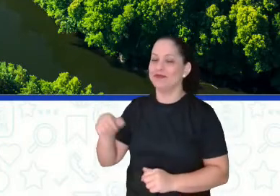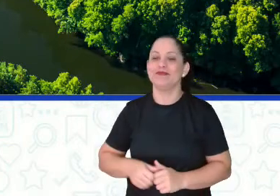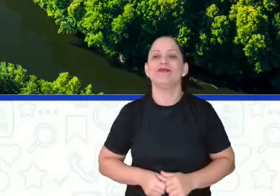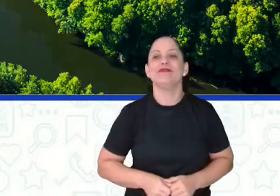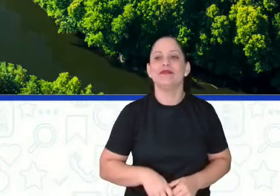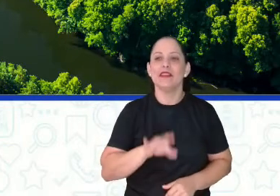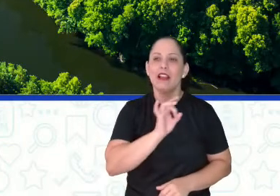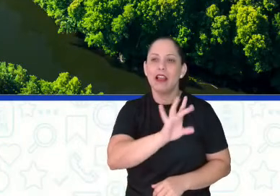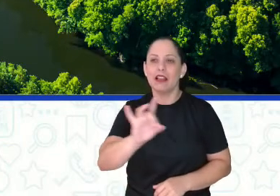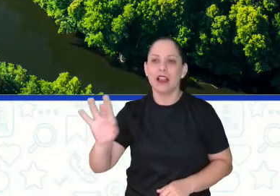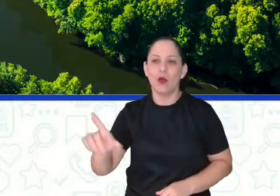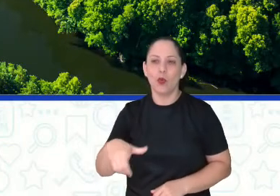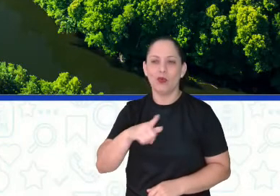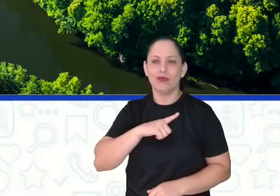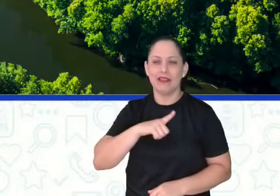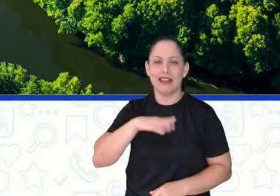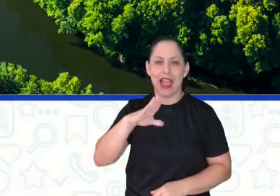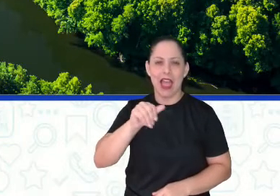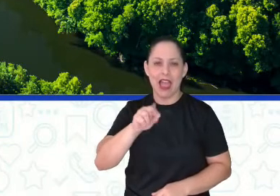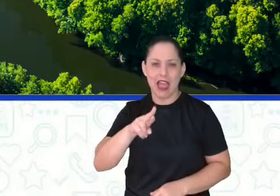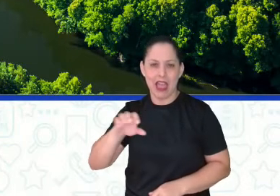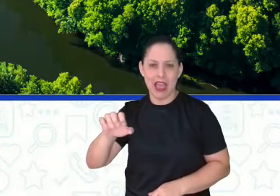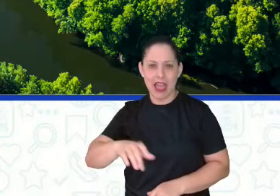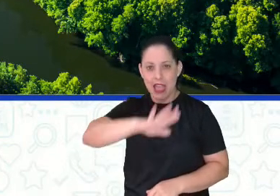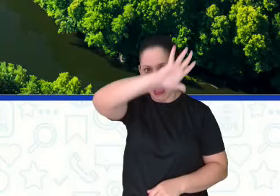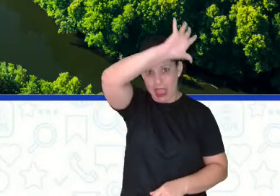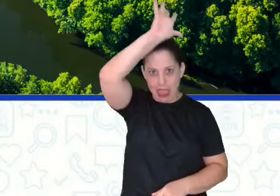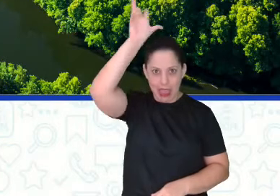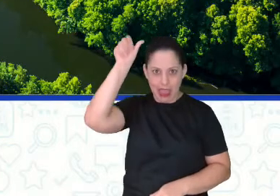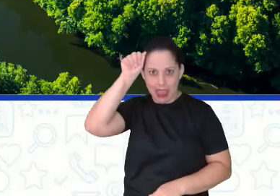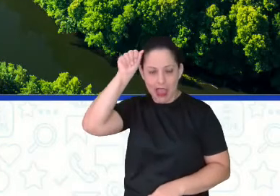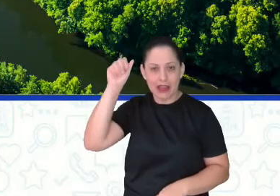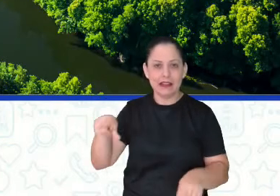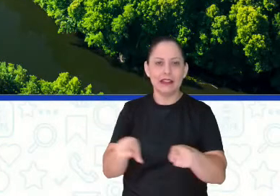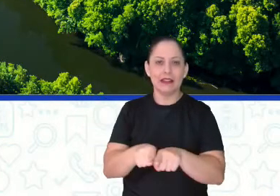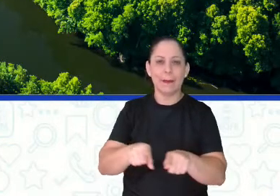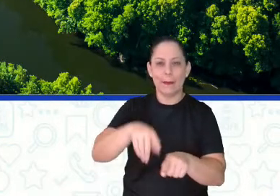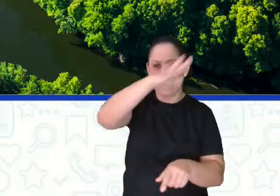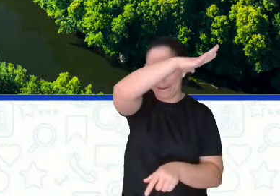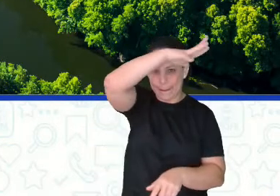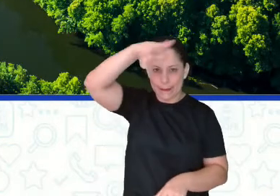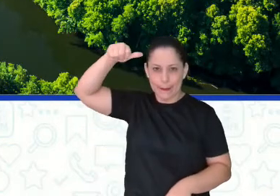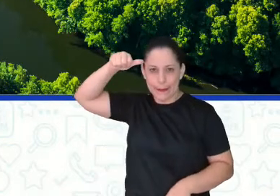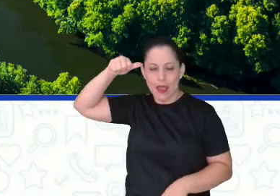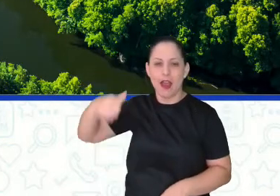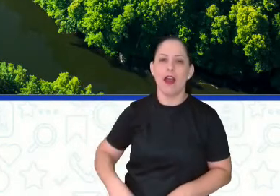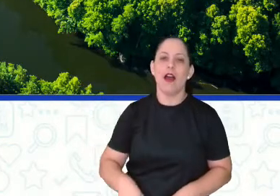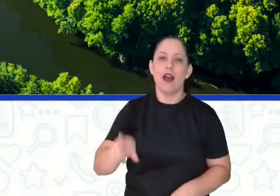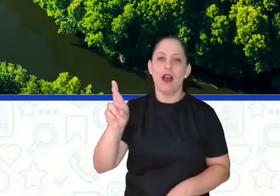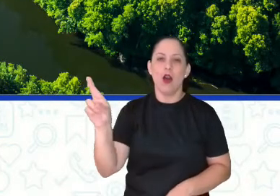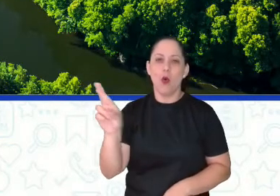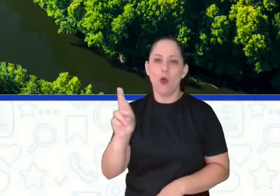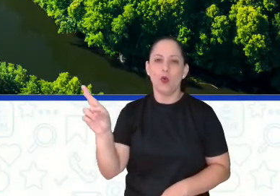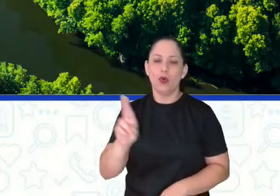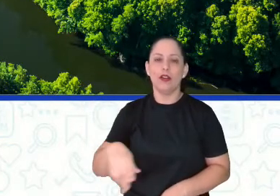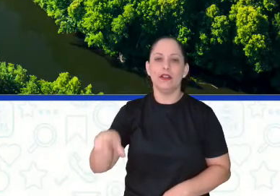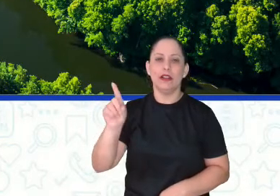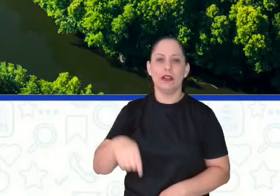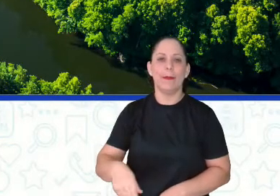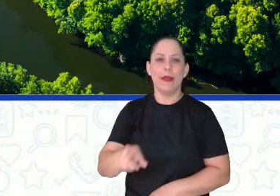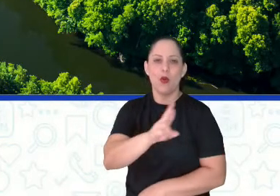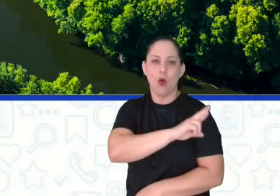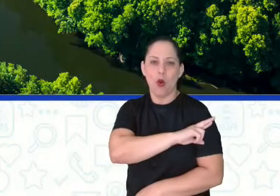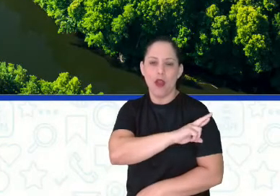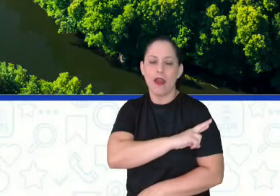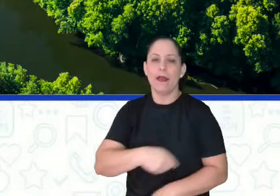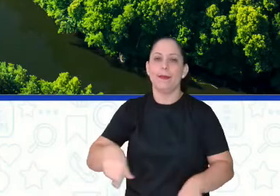Então, o Acre, o Amapá, né, Amazonas, Maranhão, Mato Grosso, Rondônia, Roraima e